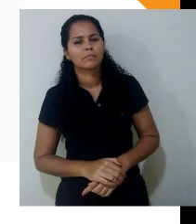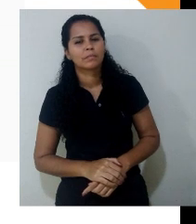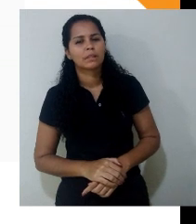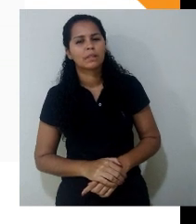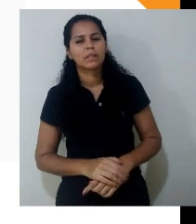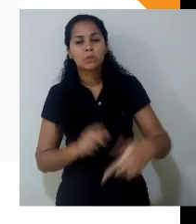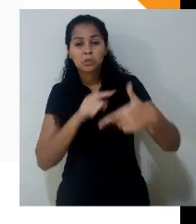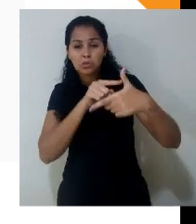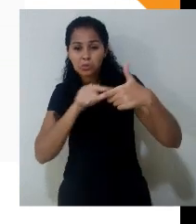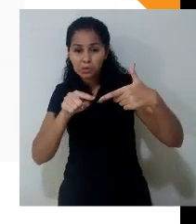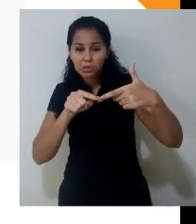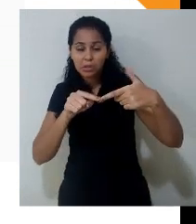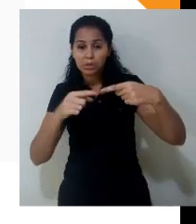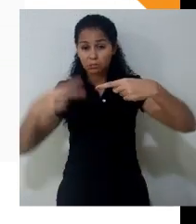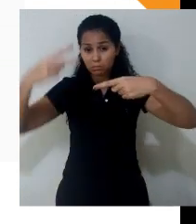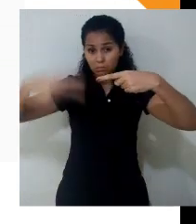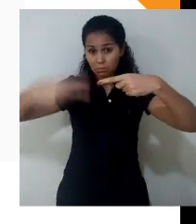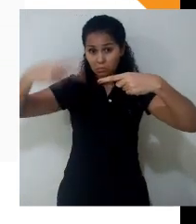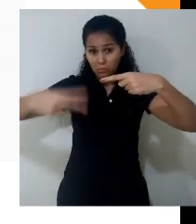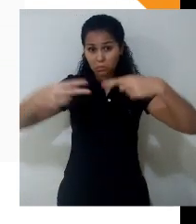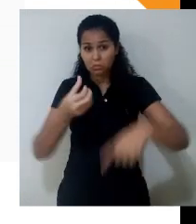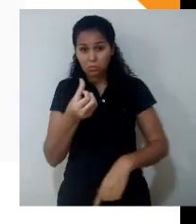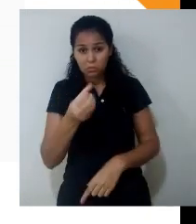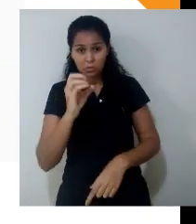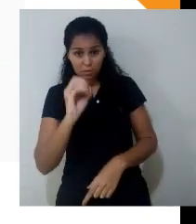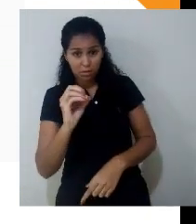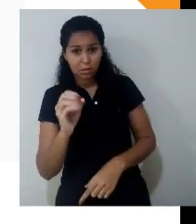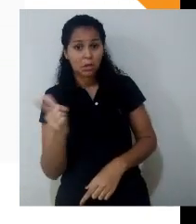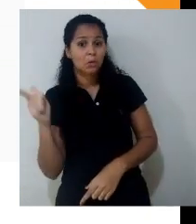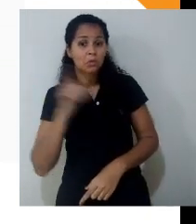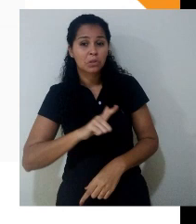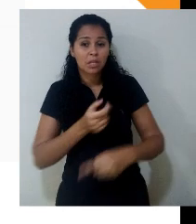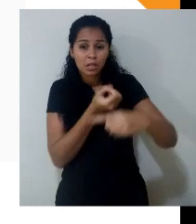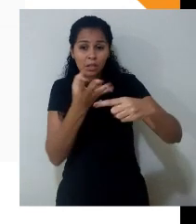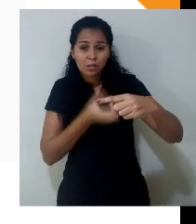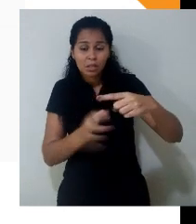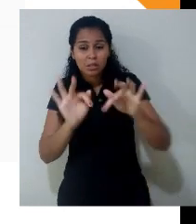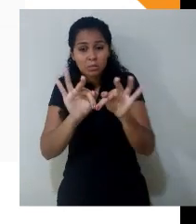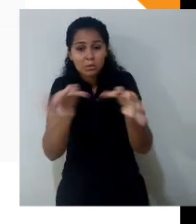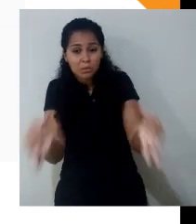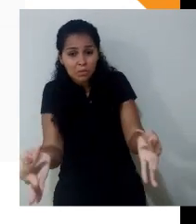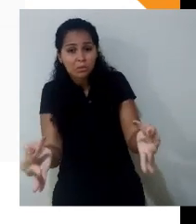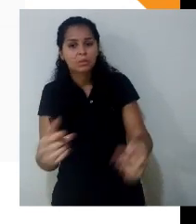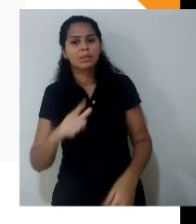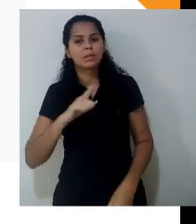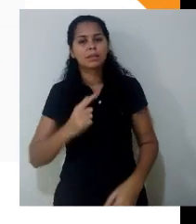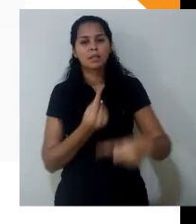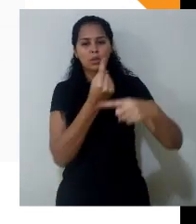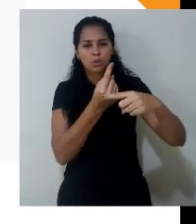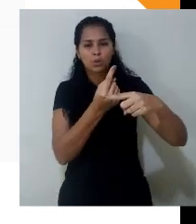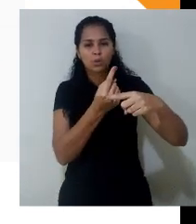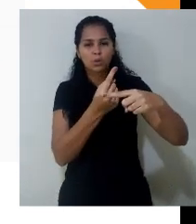Dividindo em cima e embaixo por 60, a gente consegue simplificar essa fração e obter 1